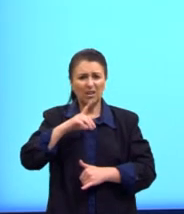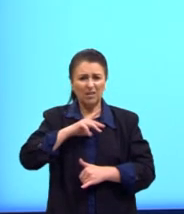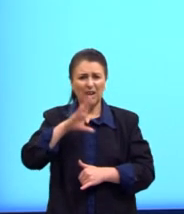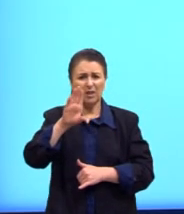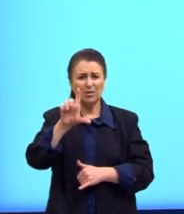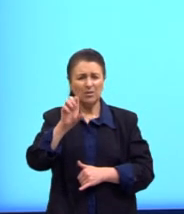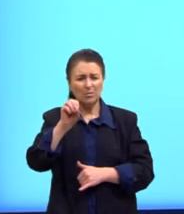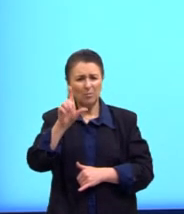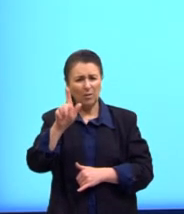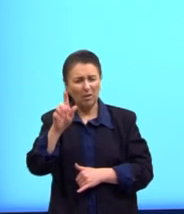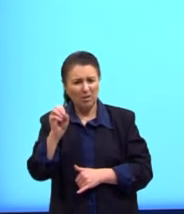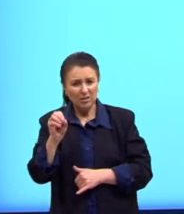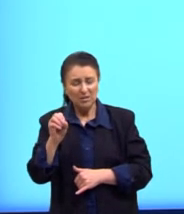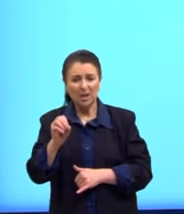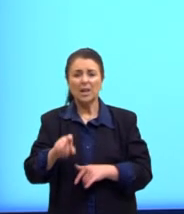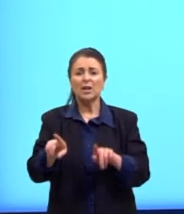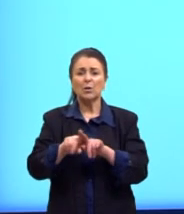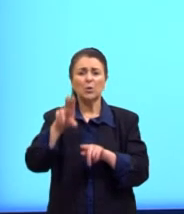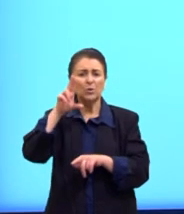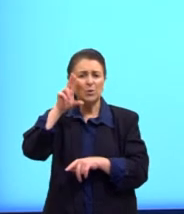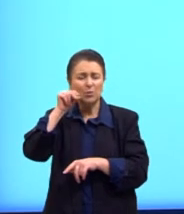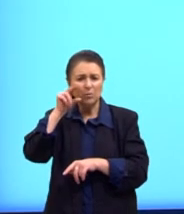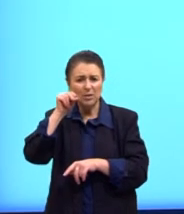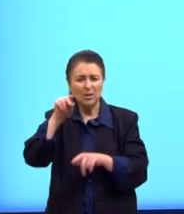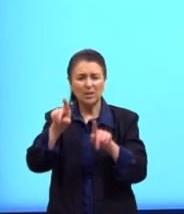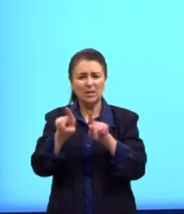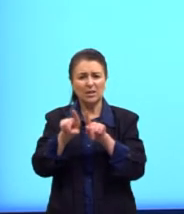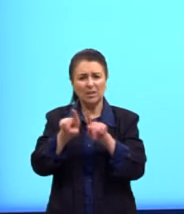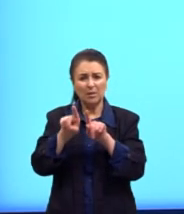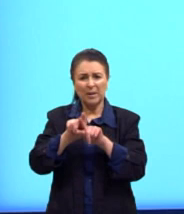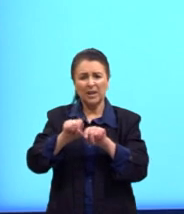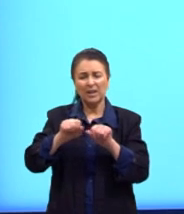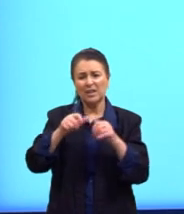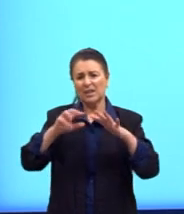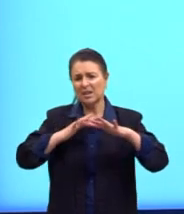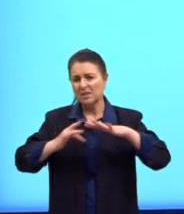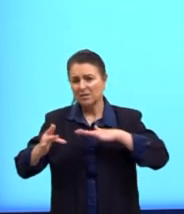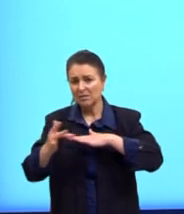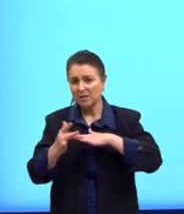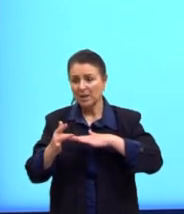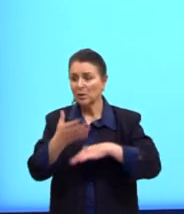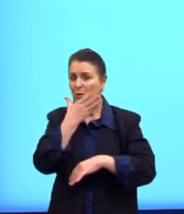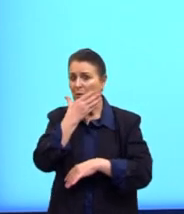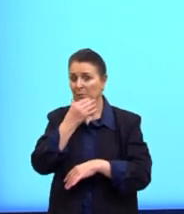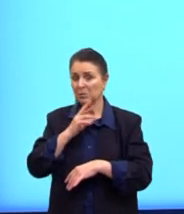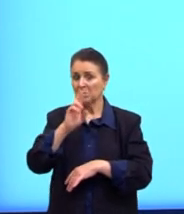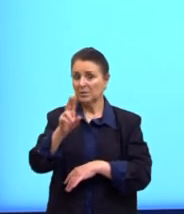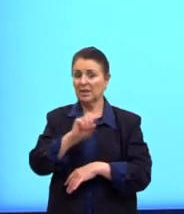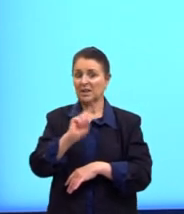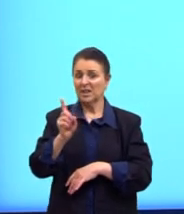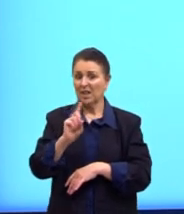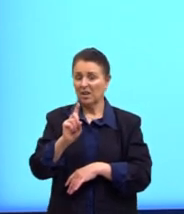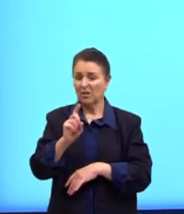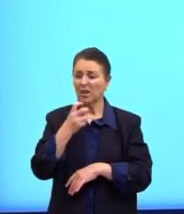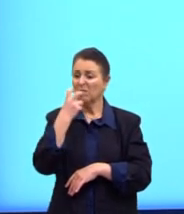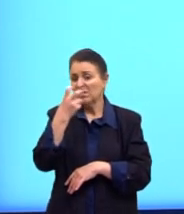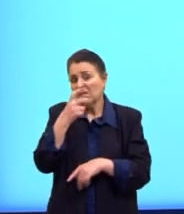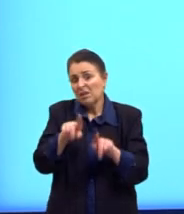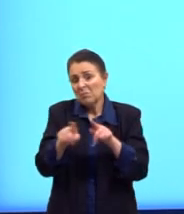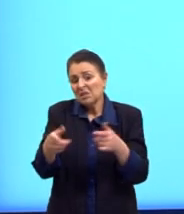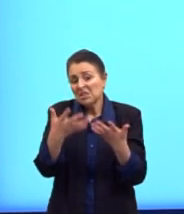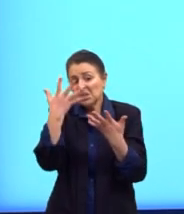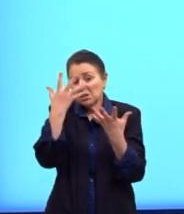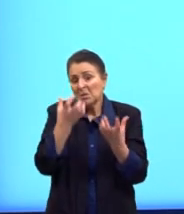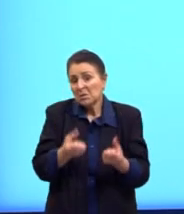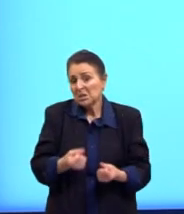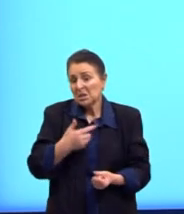blogs Twitter e todas as redes sociais e o menino responde não eu já tentei mas ele insiste em